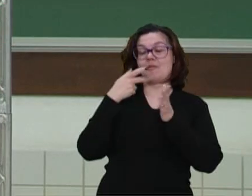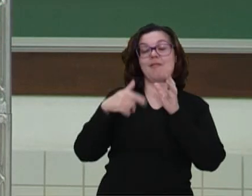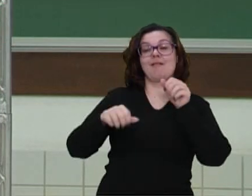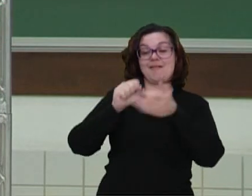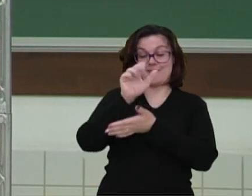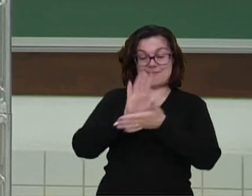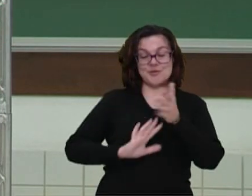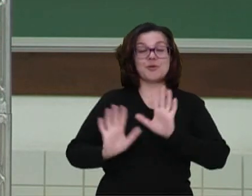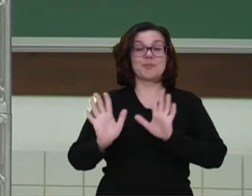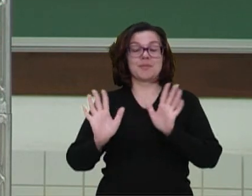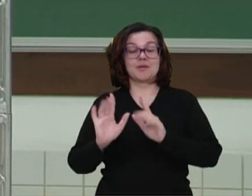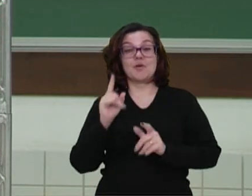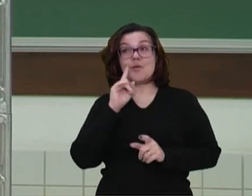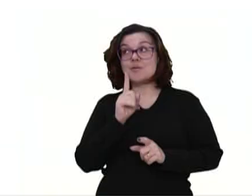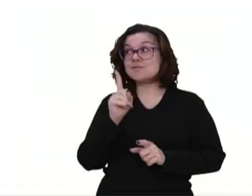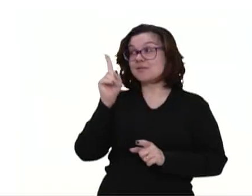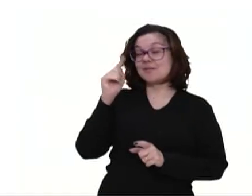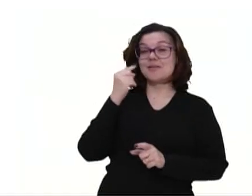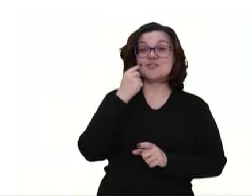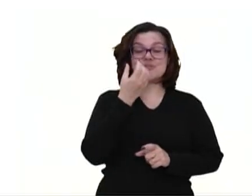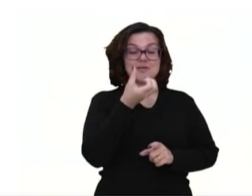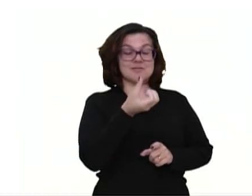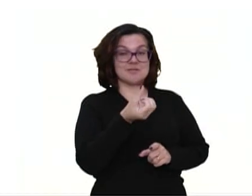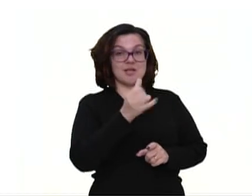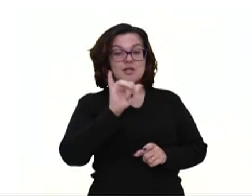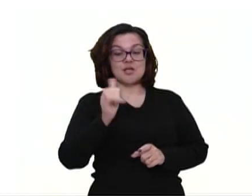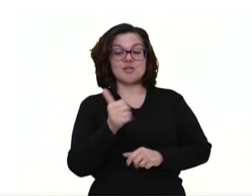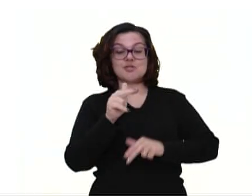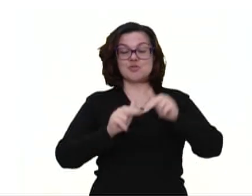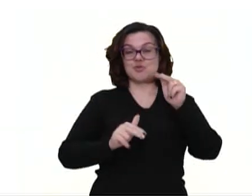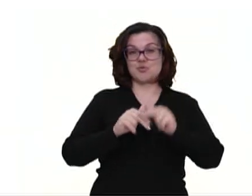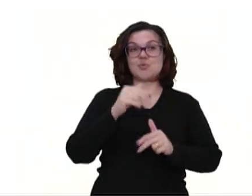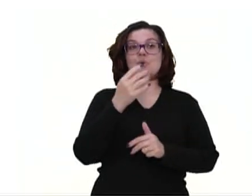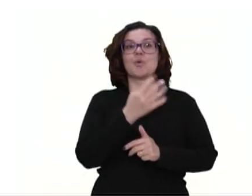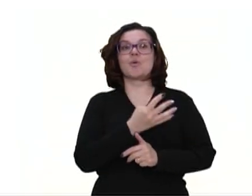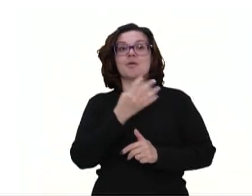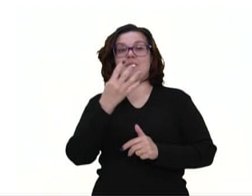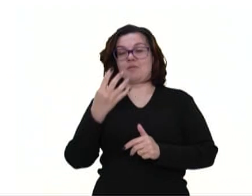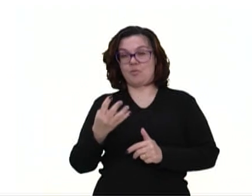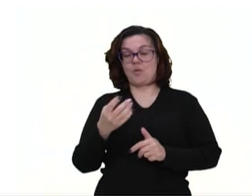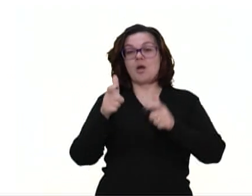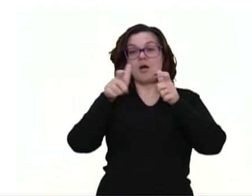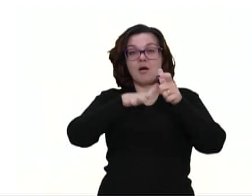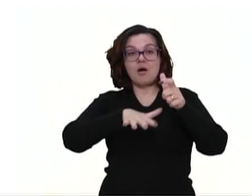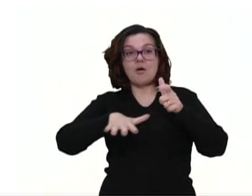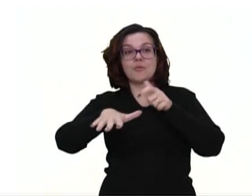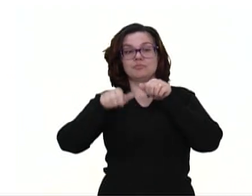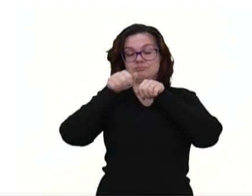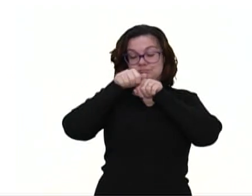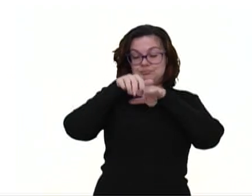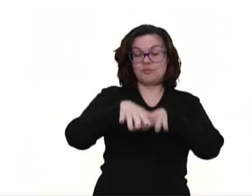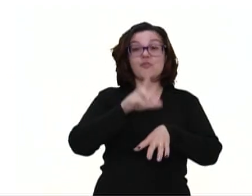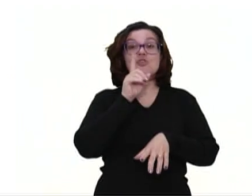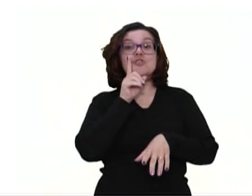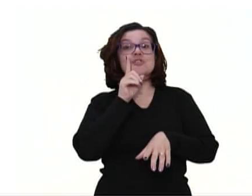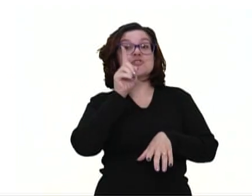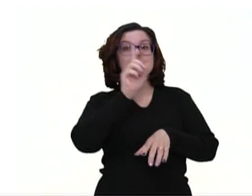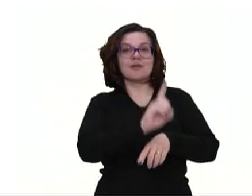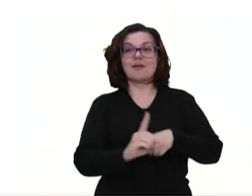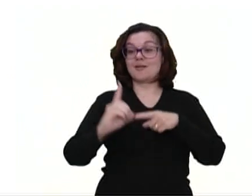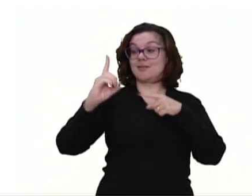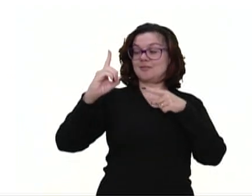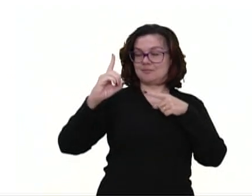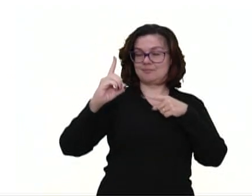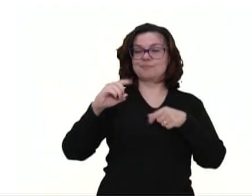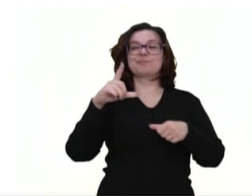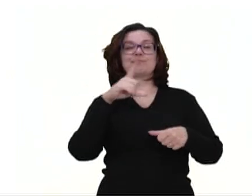imagem lembra o dia 6 de junho de 44, com o desembarque aliado na Normandia, o chamado dia D. Você tem muitas